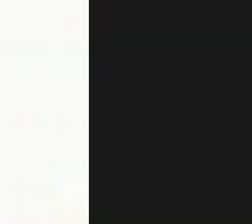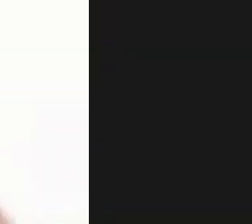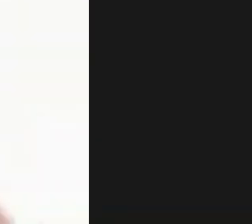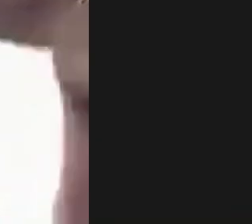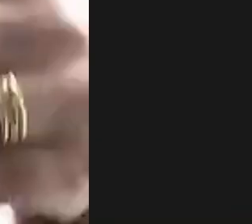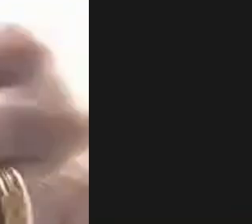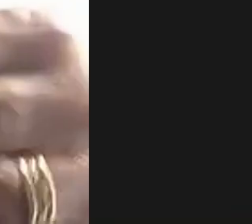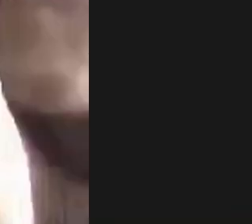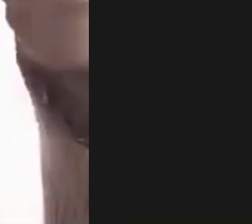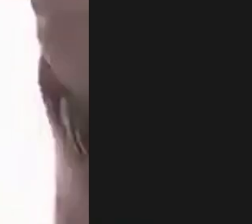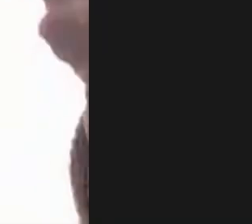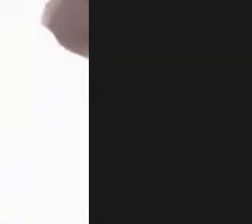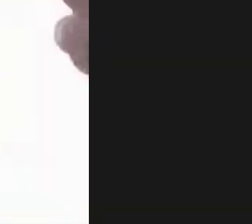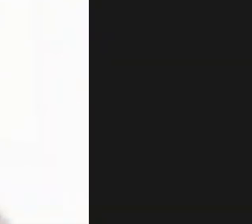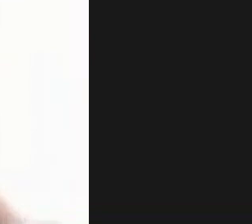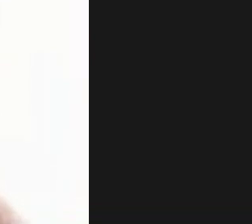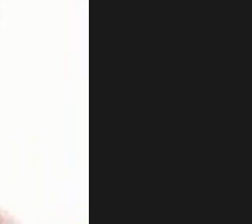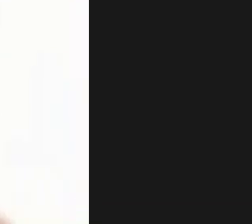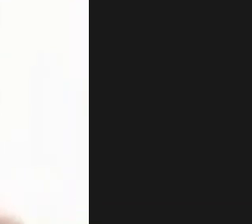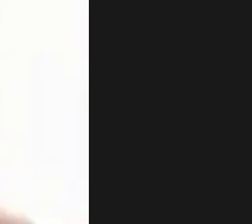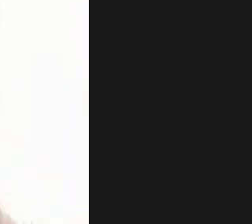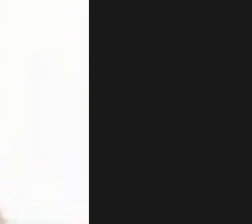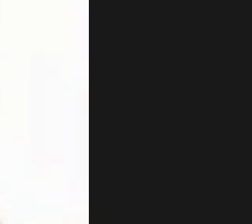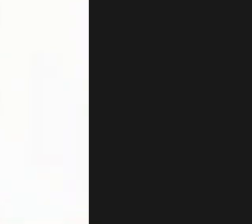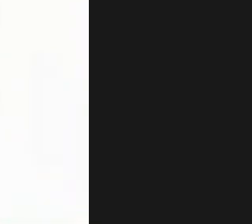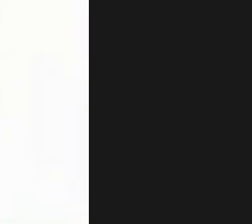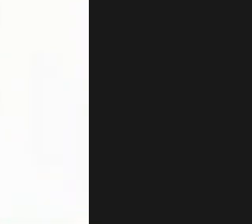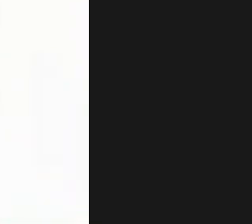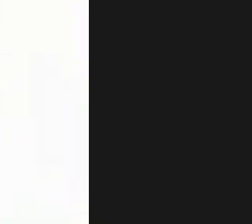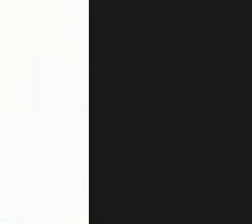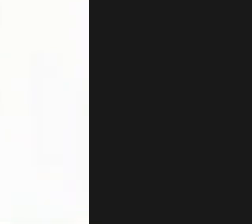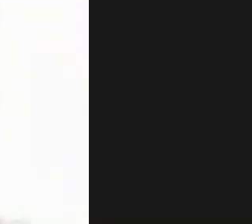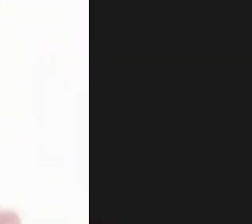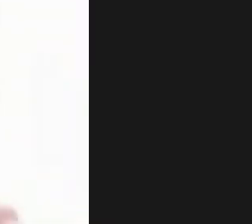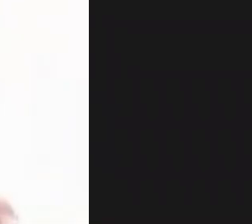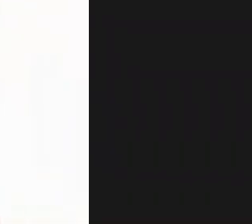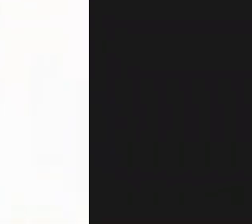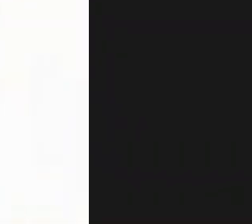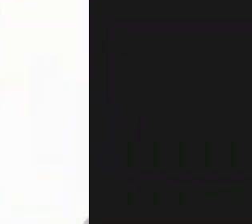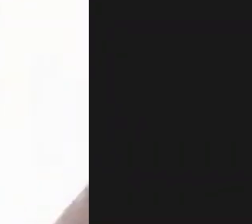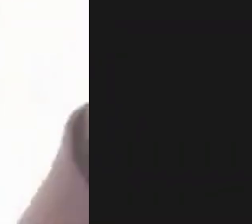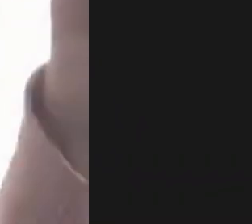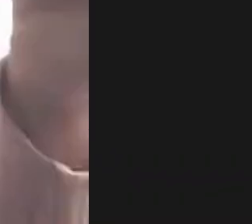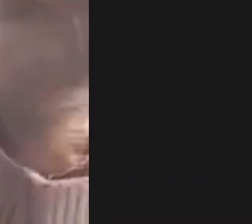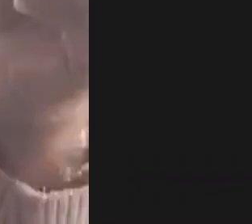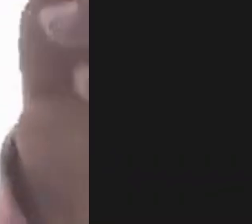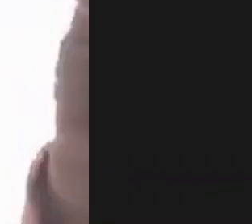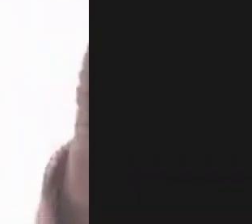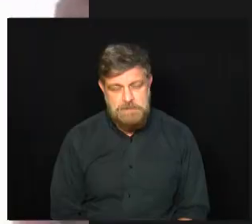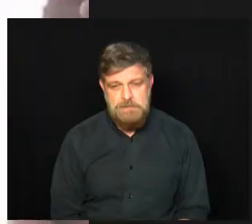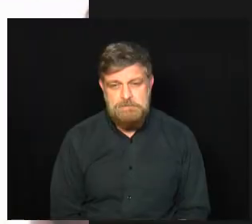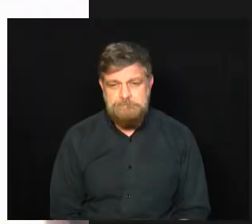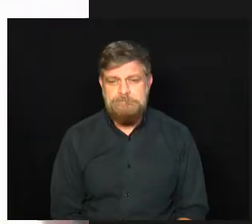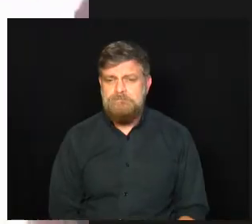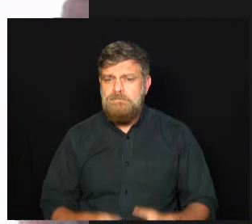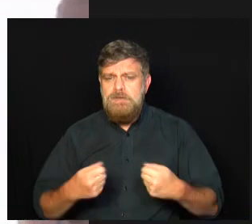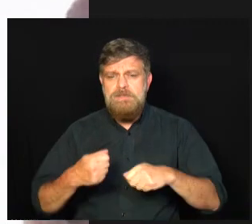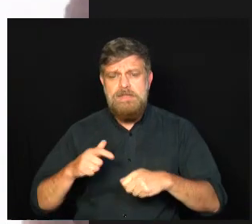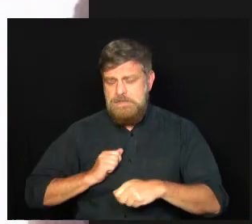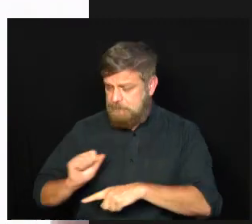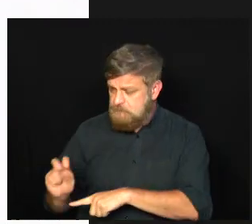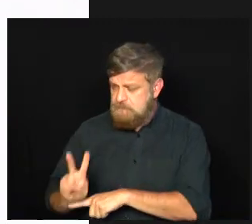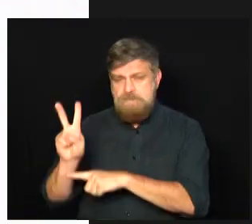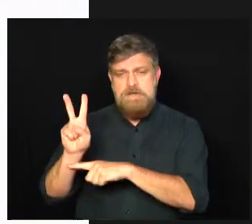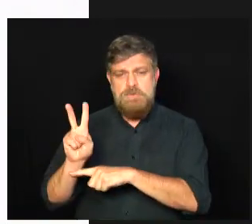vai convalidar o poder na mão de poucos, né? Então, vamos convalidar o poder na mão